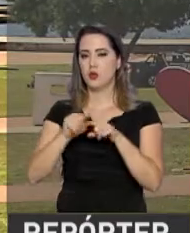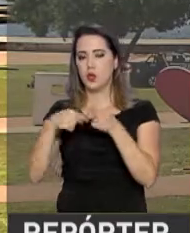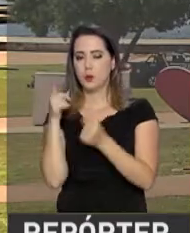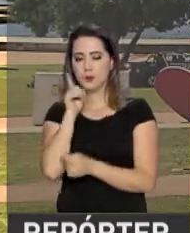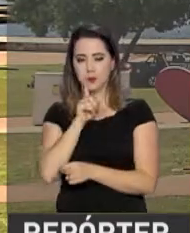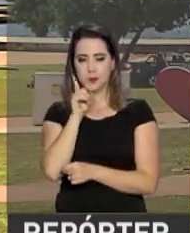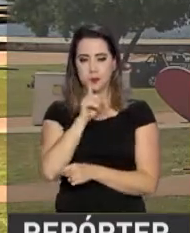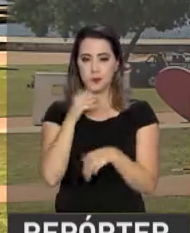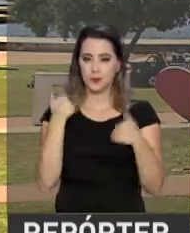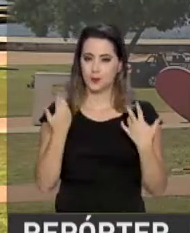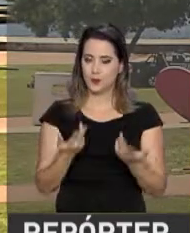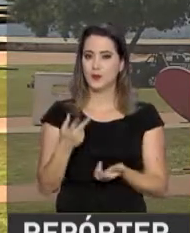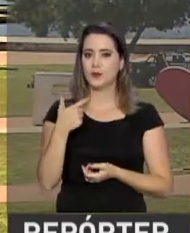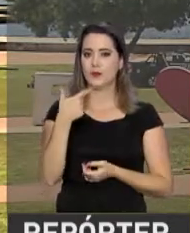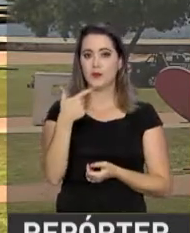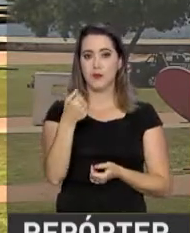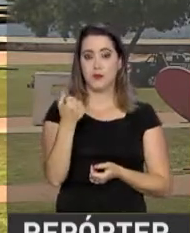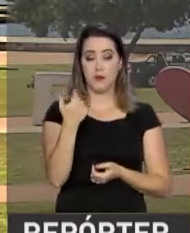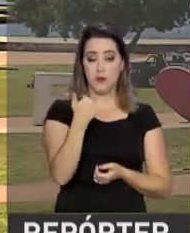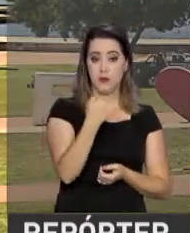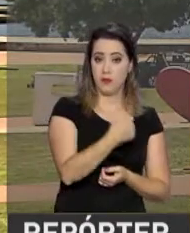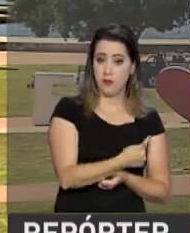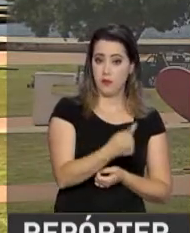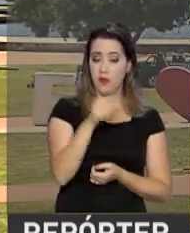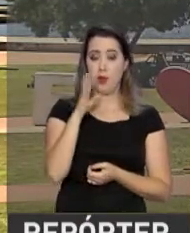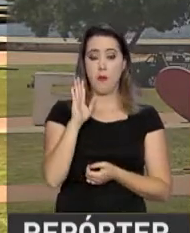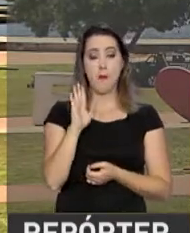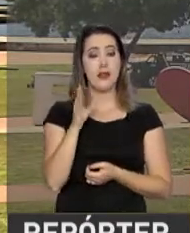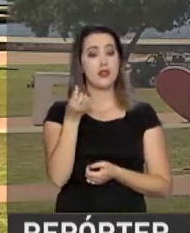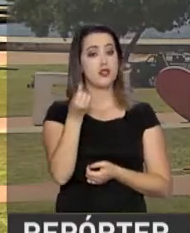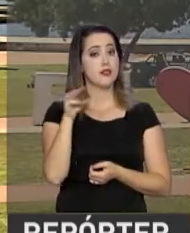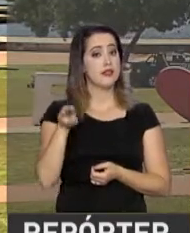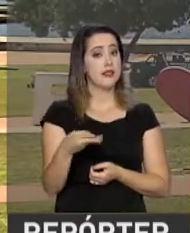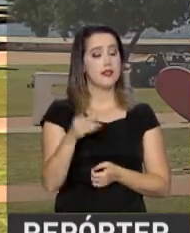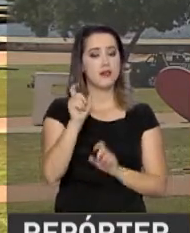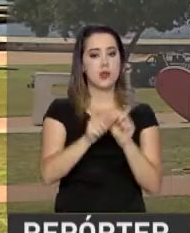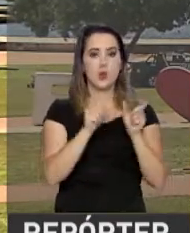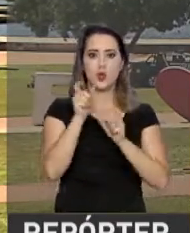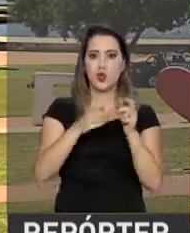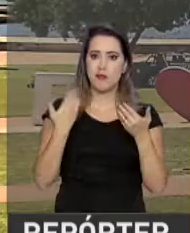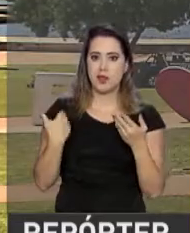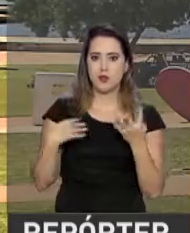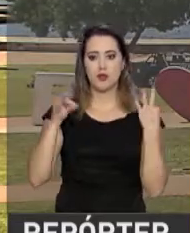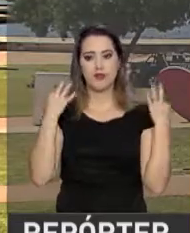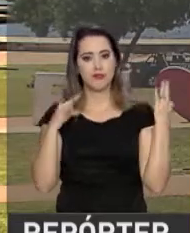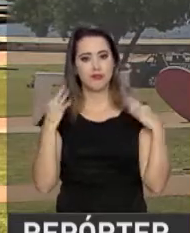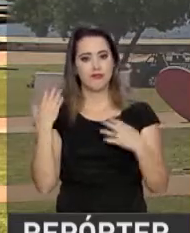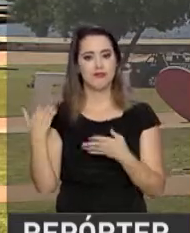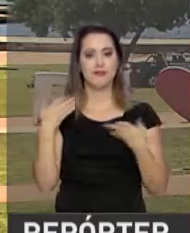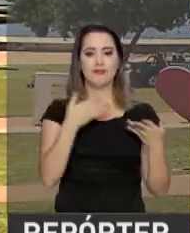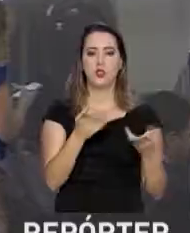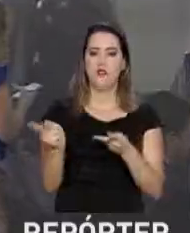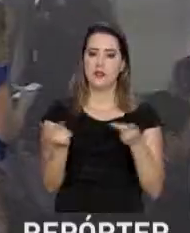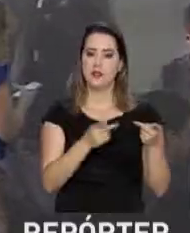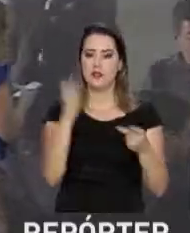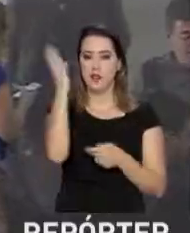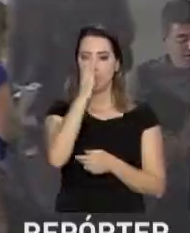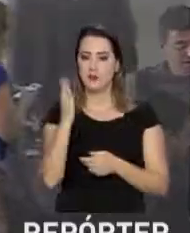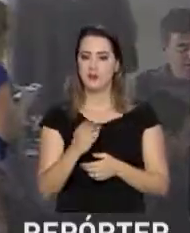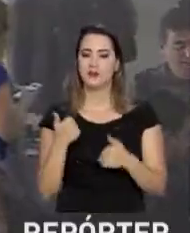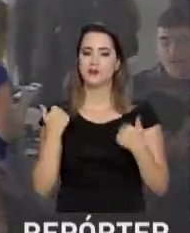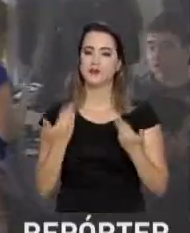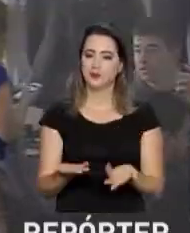Estados Unidos. Em 2017, mais de 6 milhões e meio de estrangeiros estiveram no Brasil. O